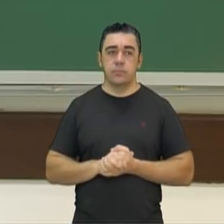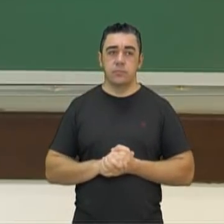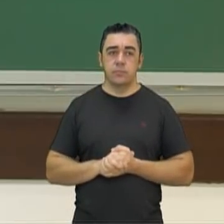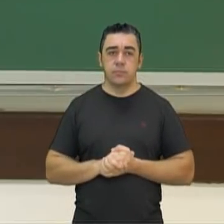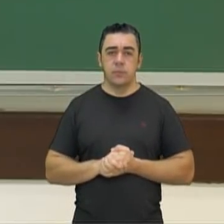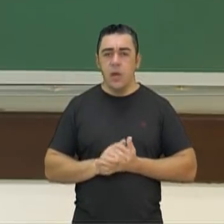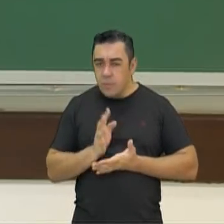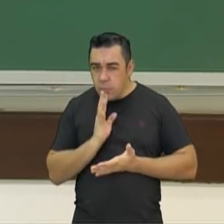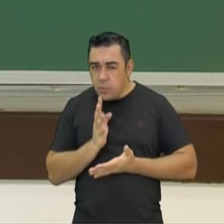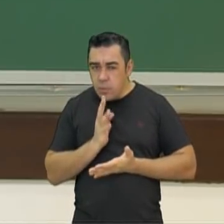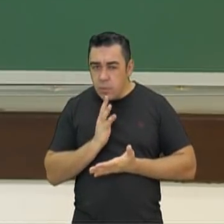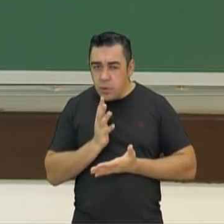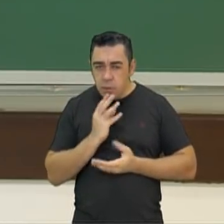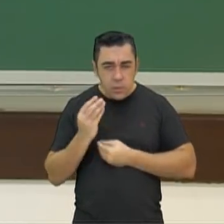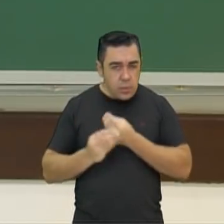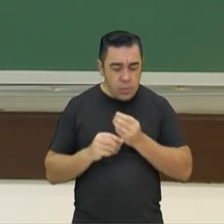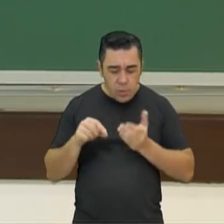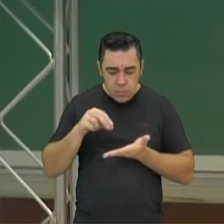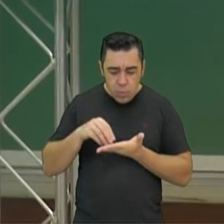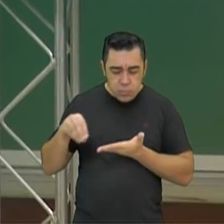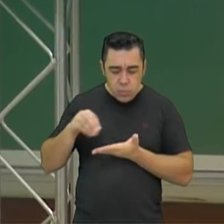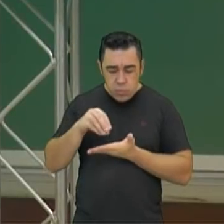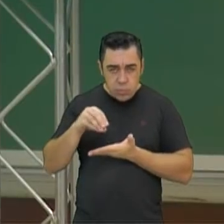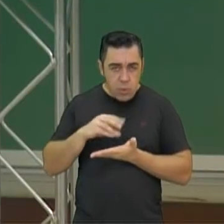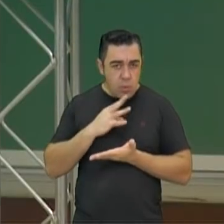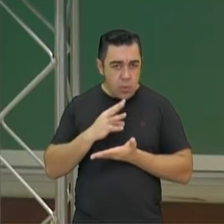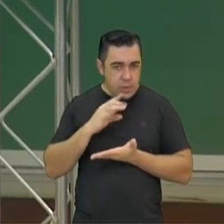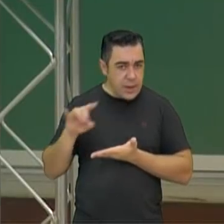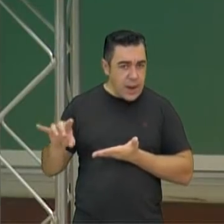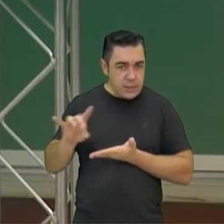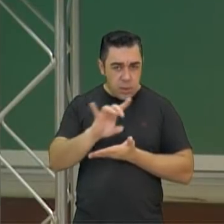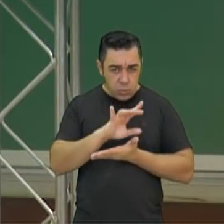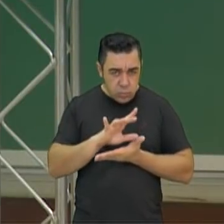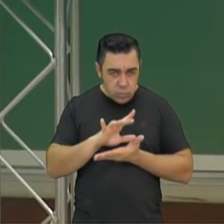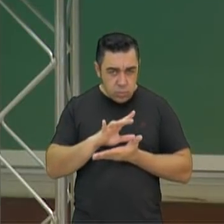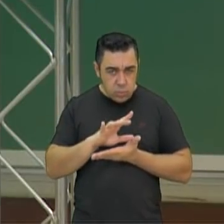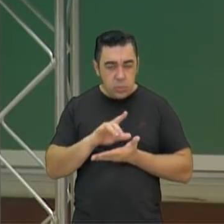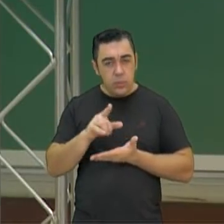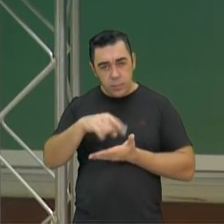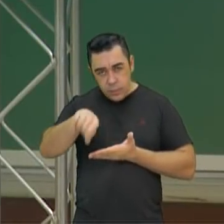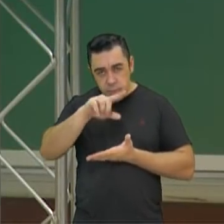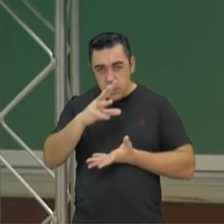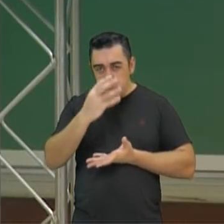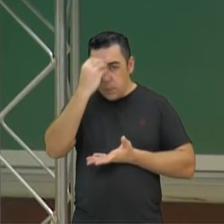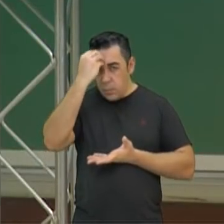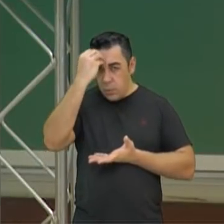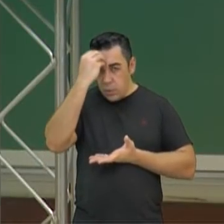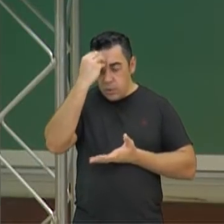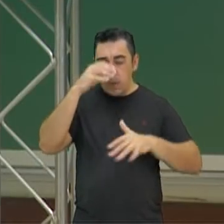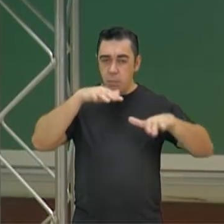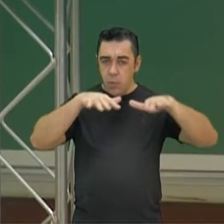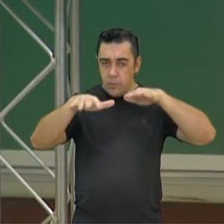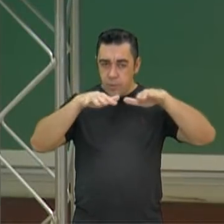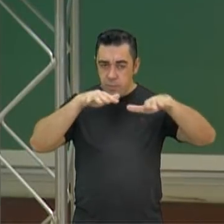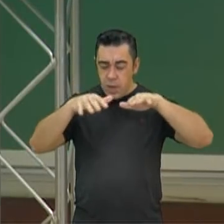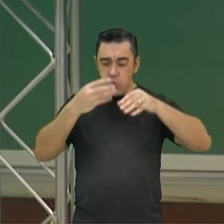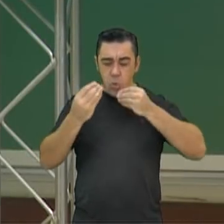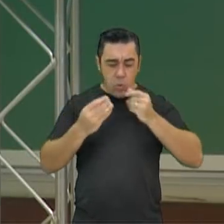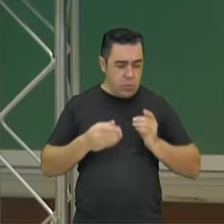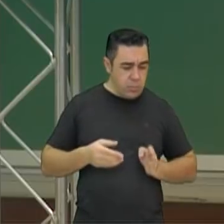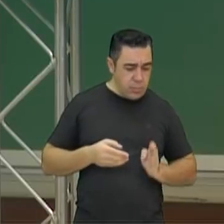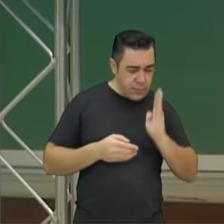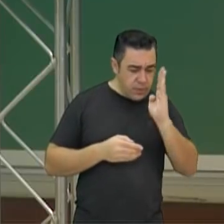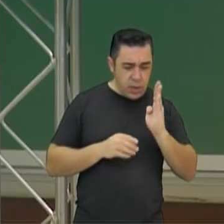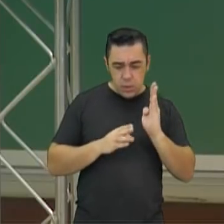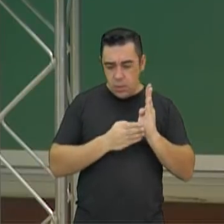Vamos conhecer um pouquinho as peças agora? Então a gente vai conhecer peça por peça para vocês gravarem bem os movimentos e a forma